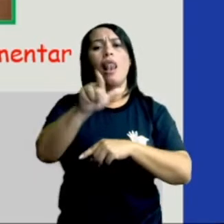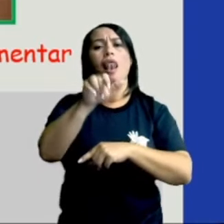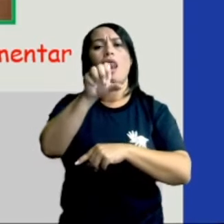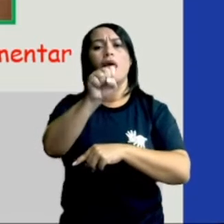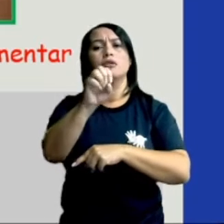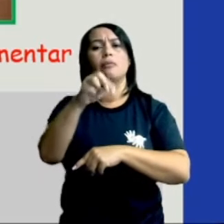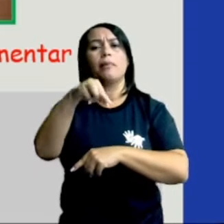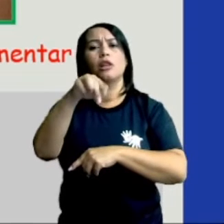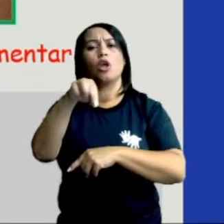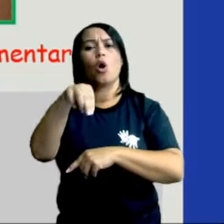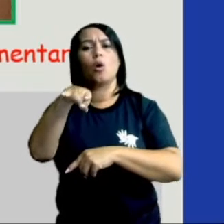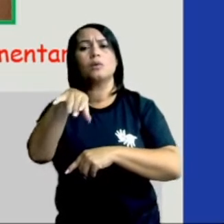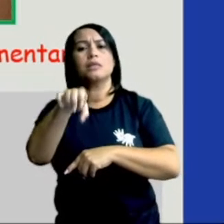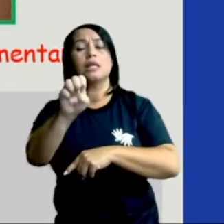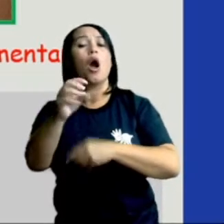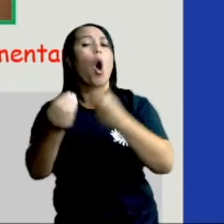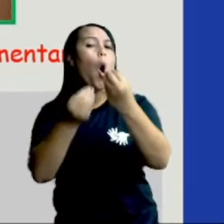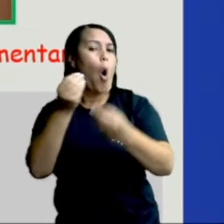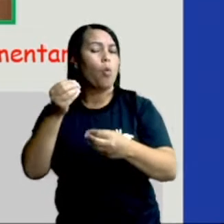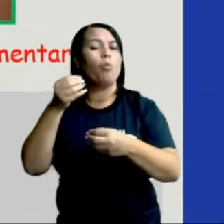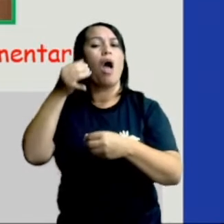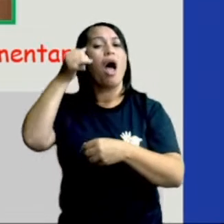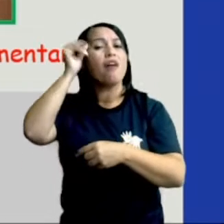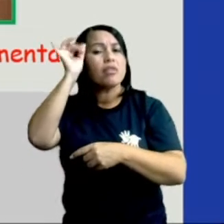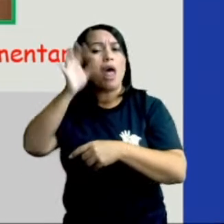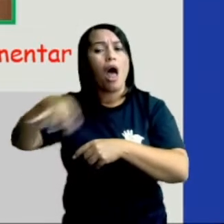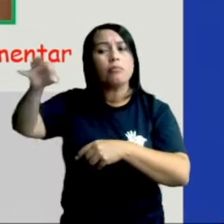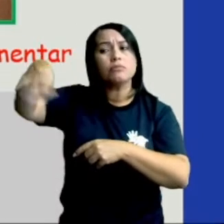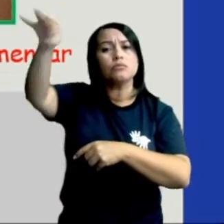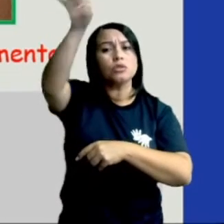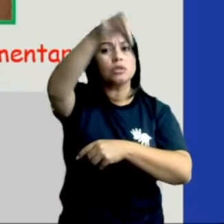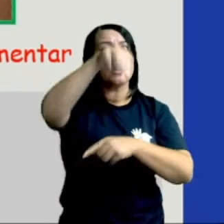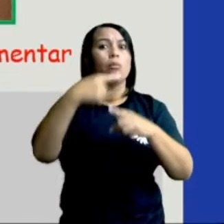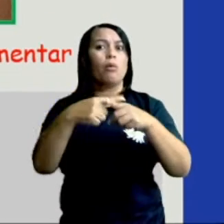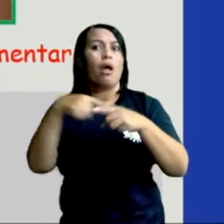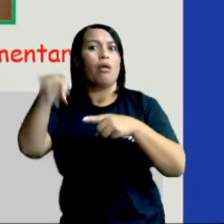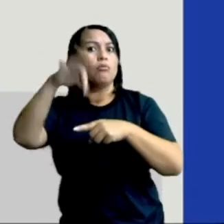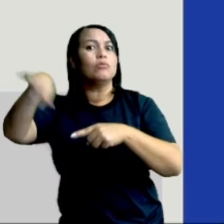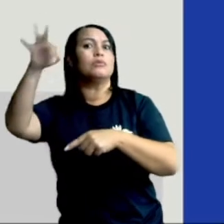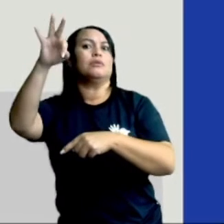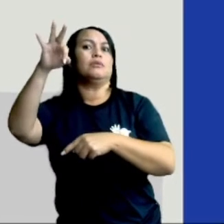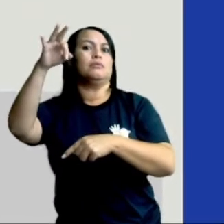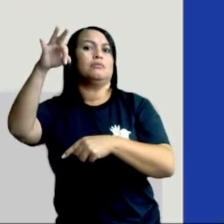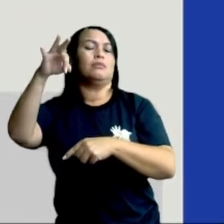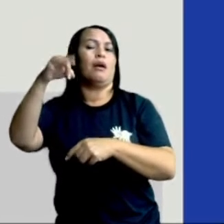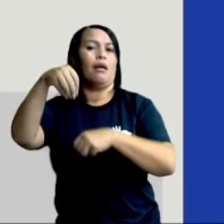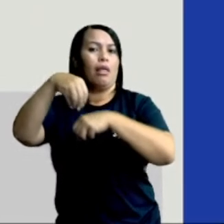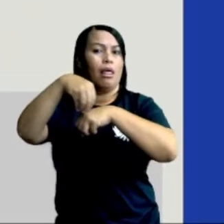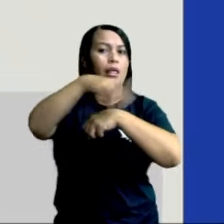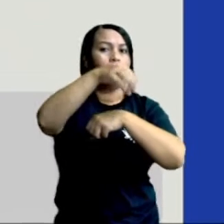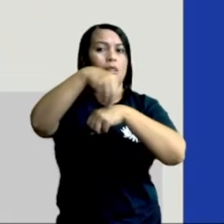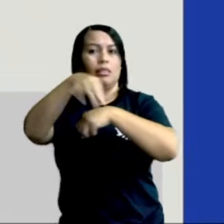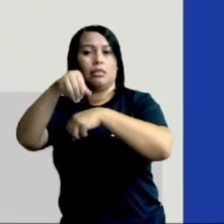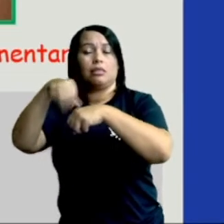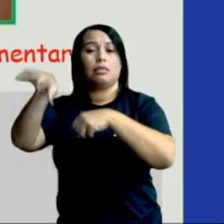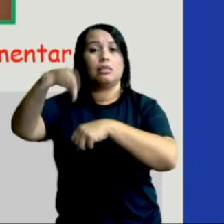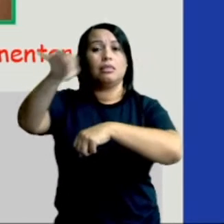é evitar a presença dos mosquitos, pois o mosquito é quem transmite, não o cão. Por isso,